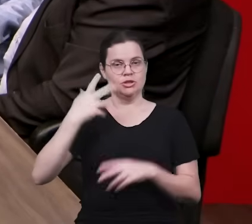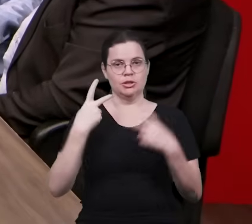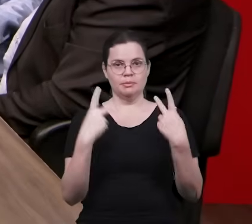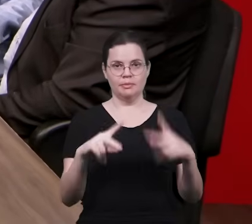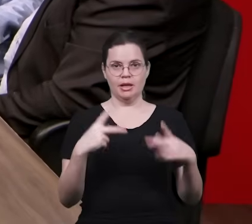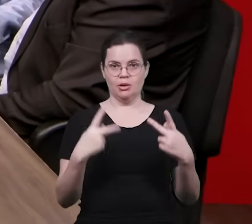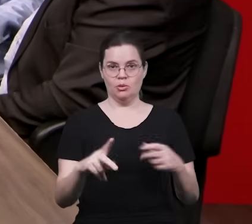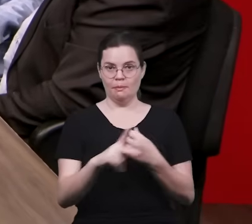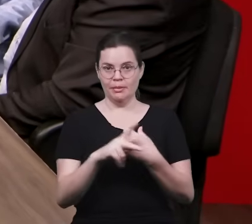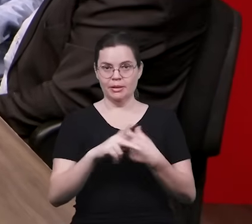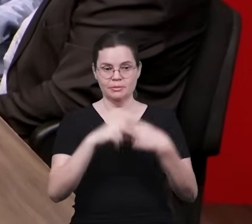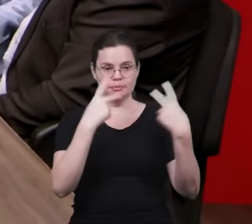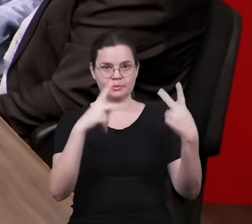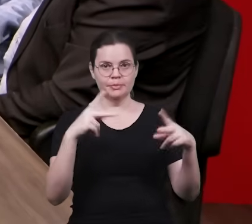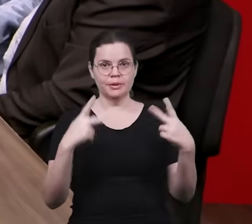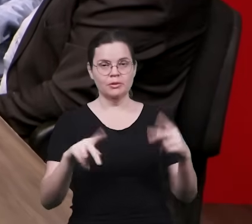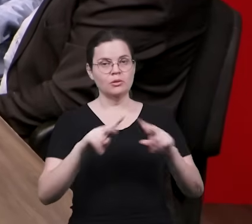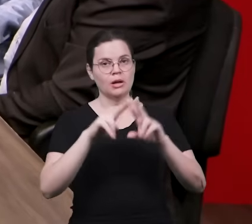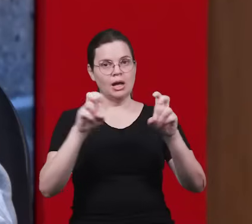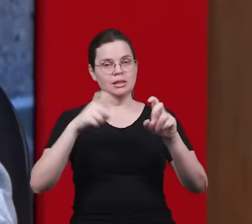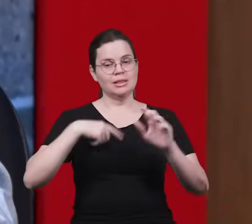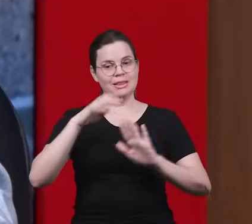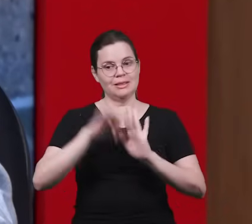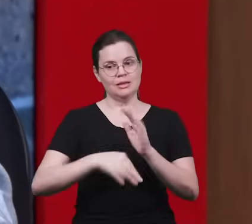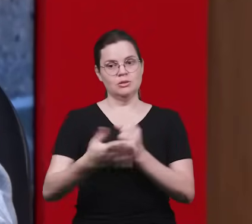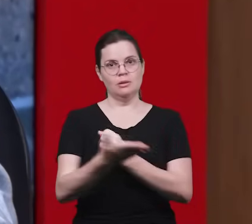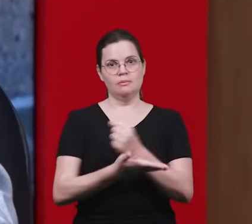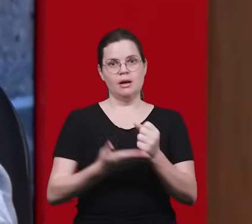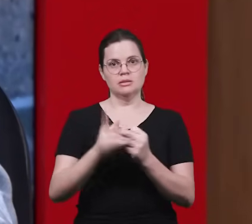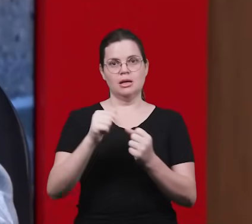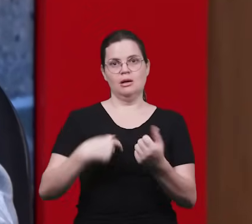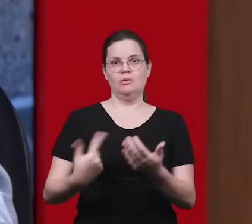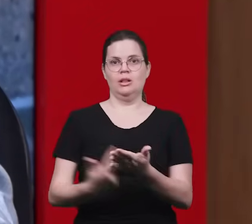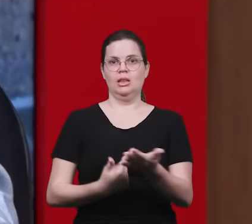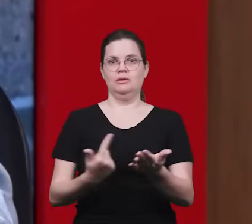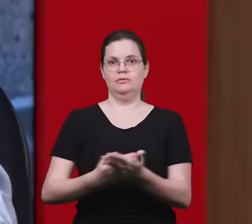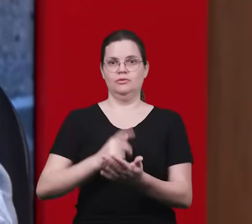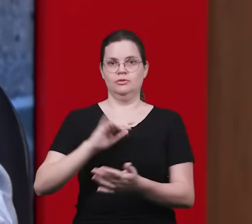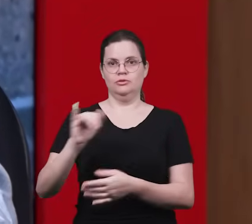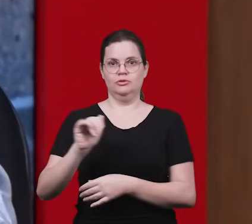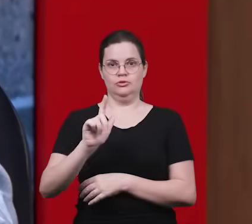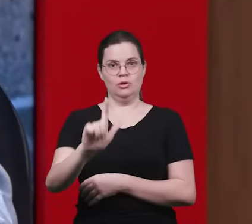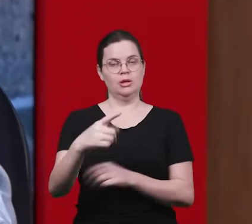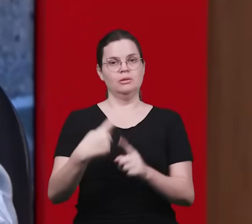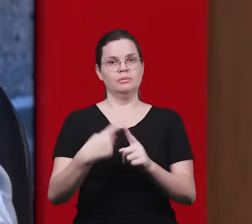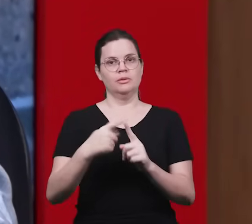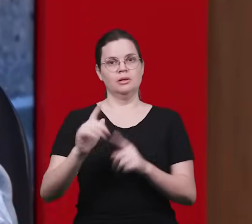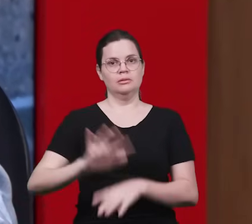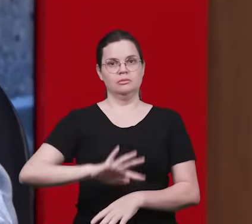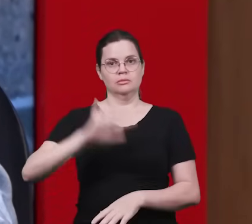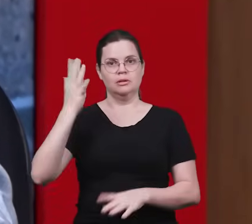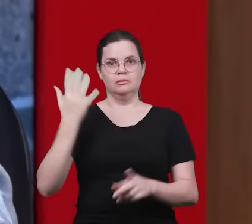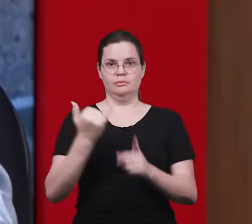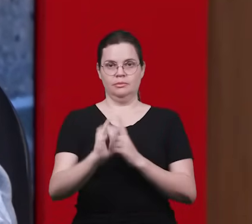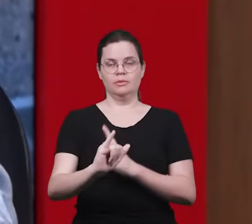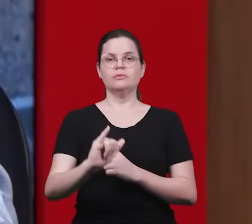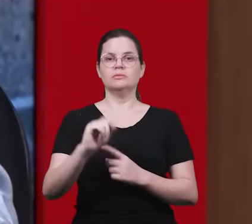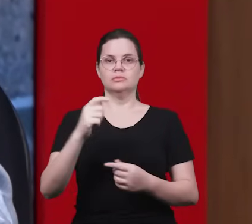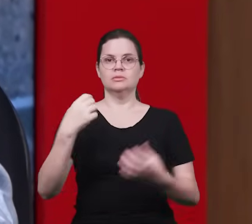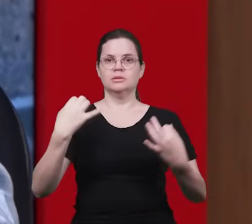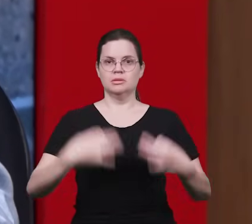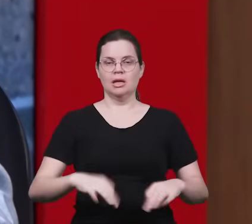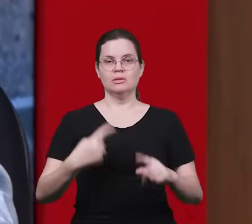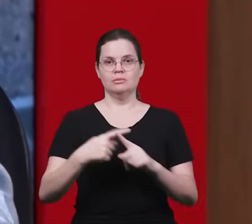a mensagem que Pedro deixou, foi a mensagem de Joel, porque era um marcador profético que estava registrado lá 700 anos